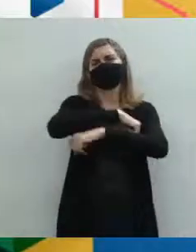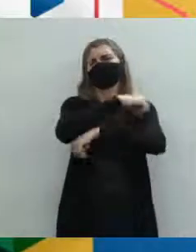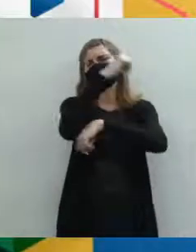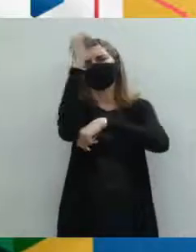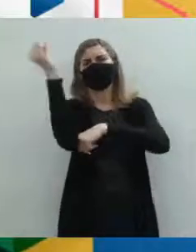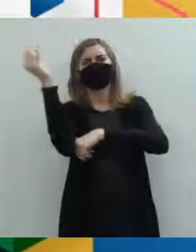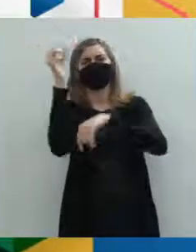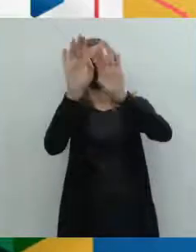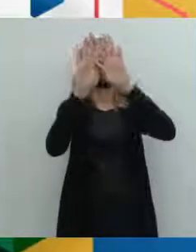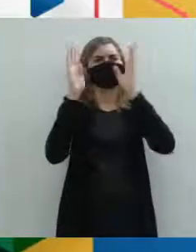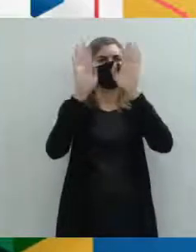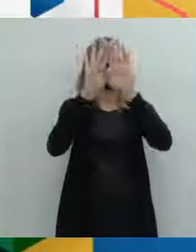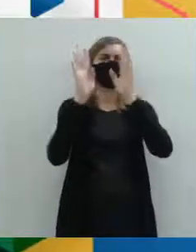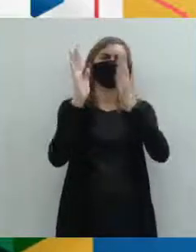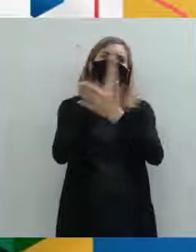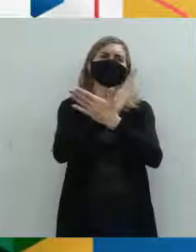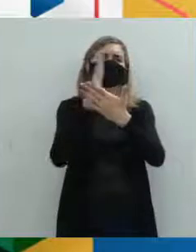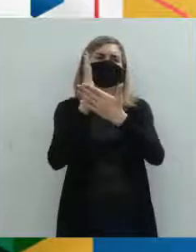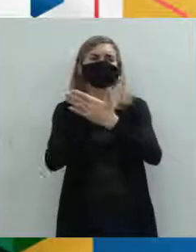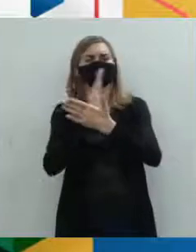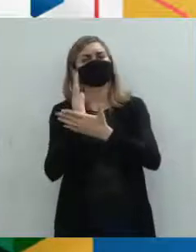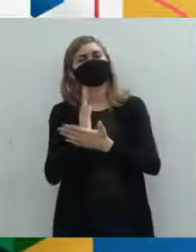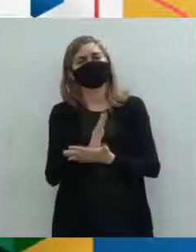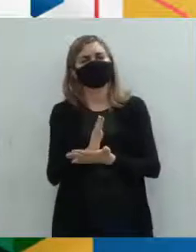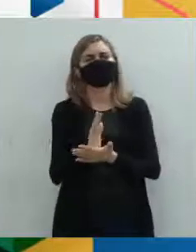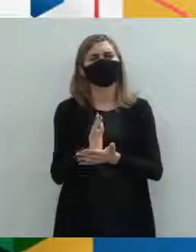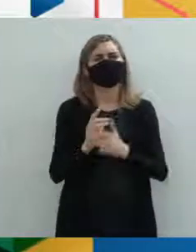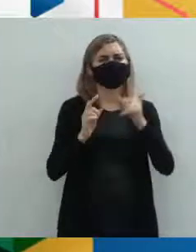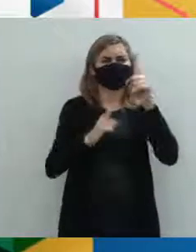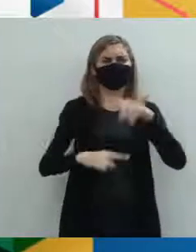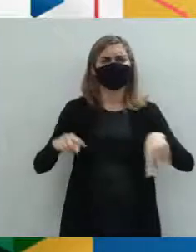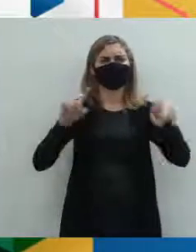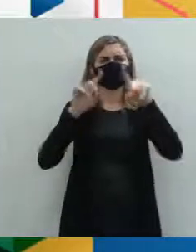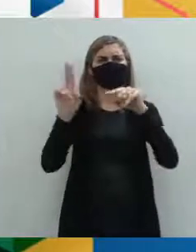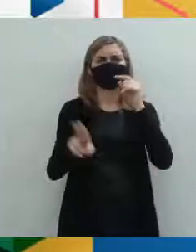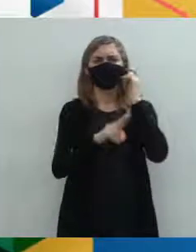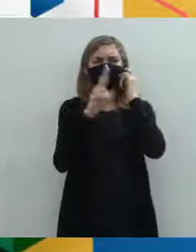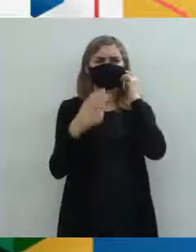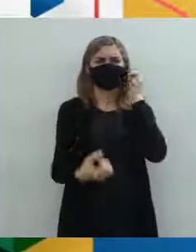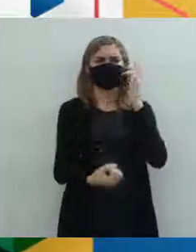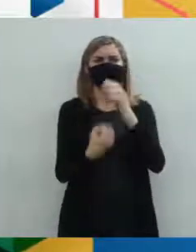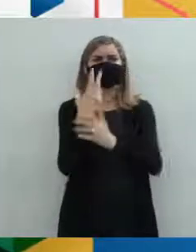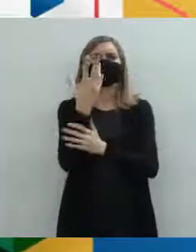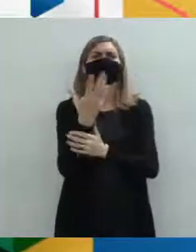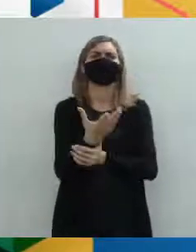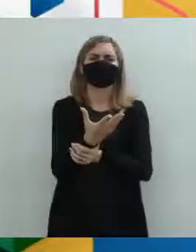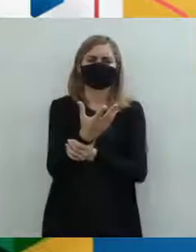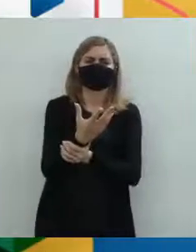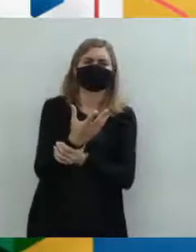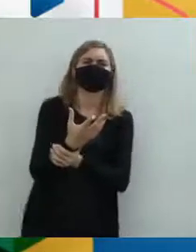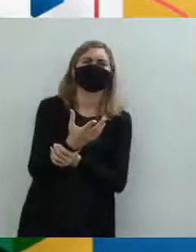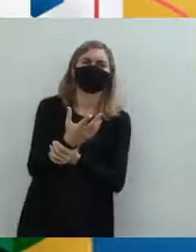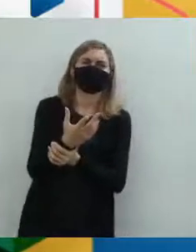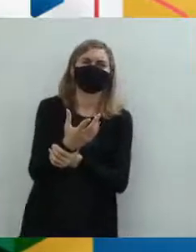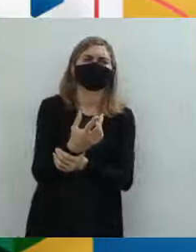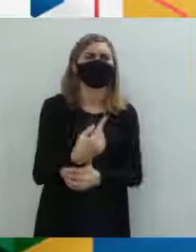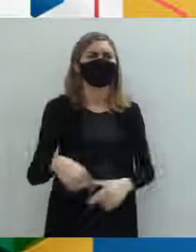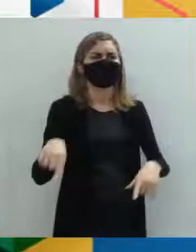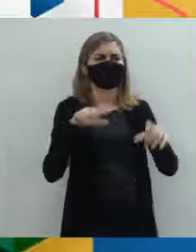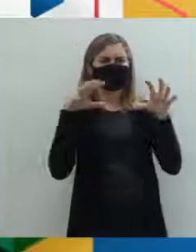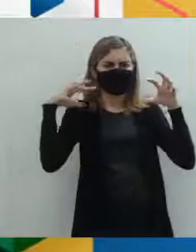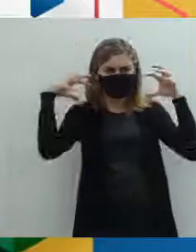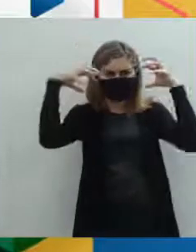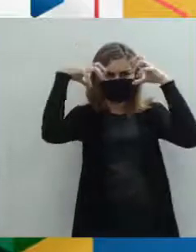uma porta talvez. Então, eles vão também utilizar eles vão fazer a criação do chiaro